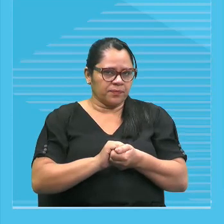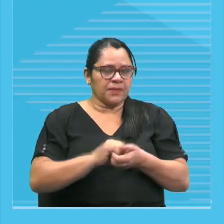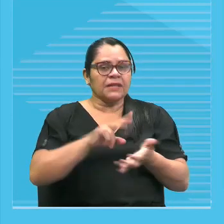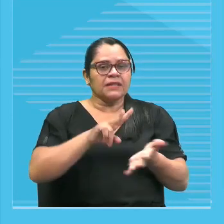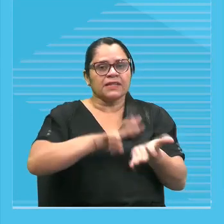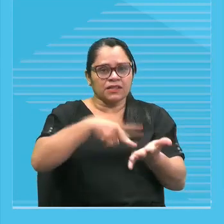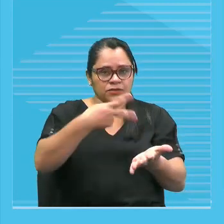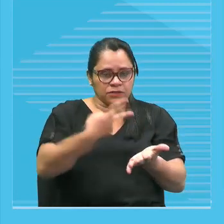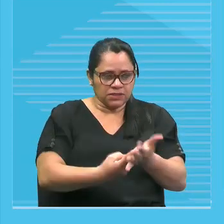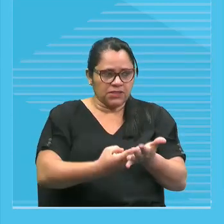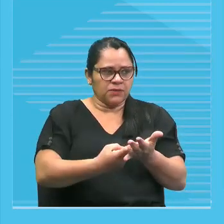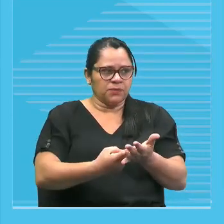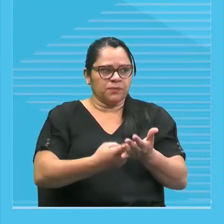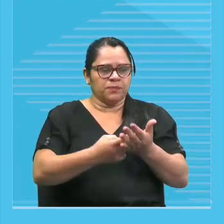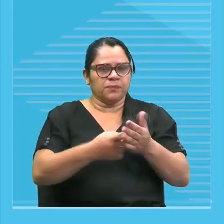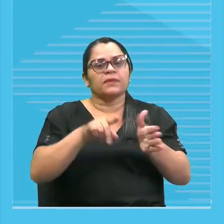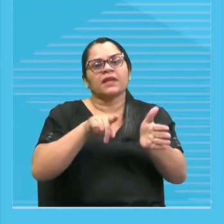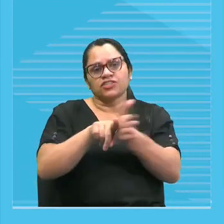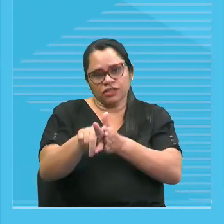tradução portanto